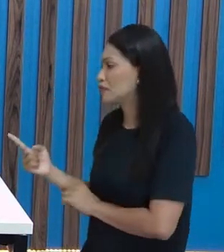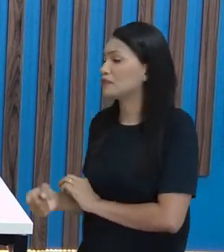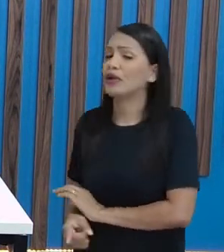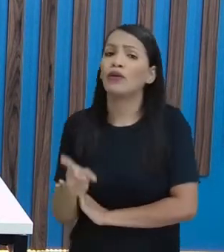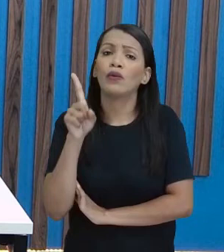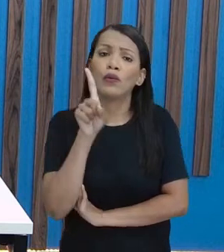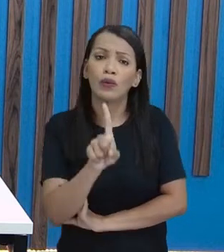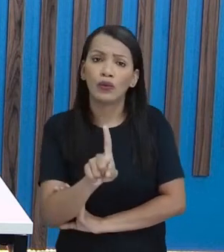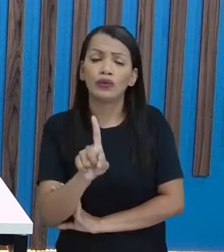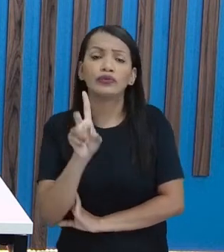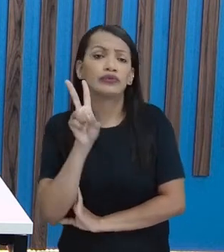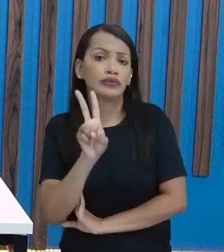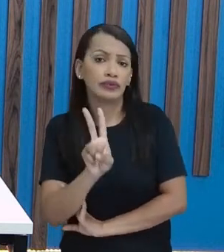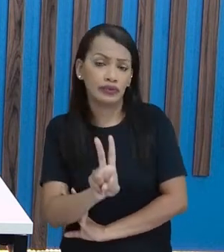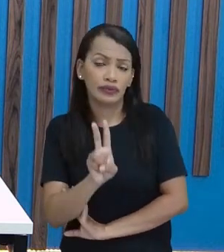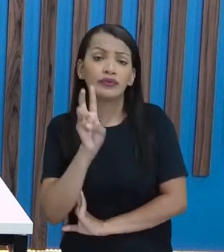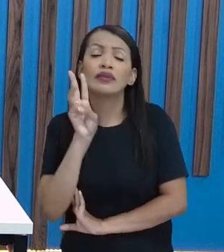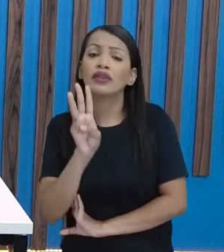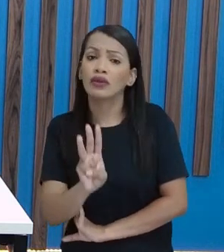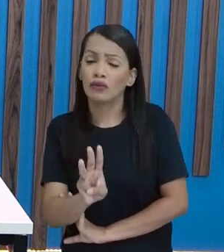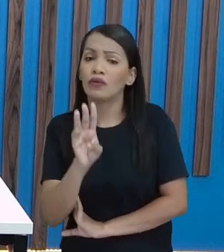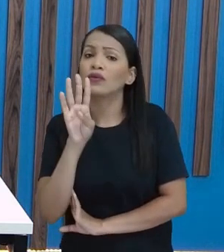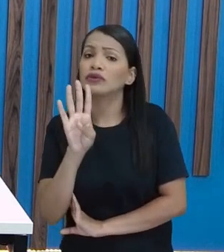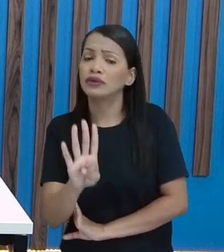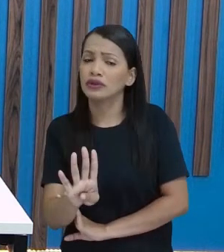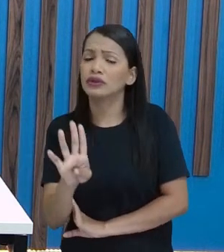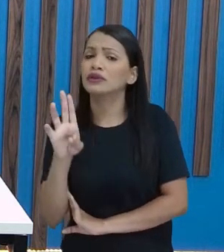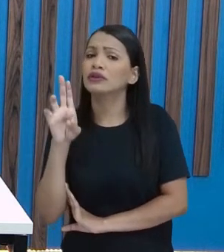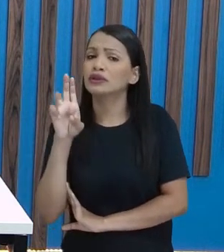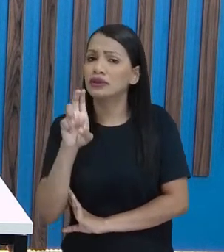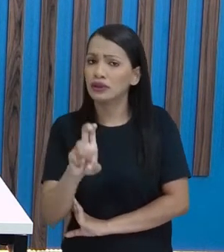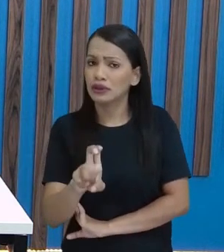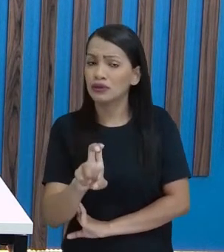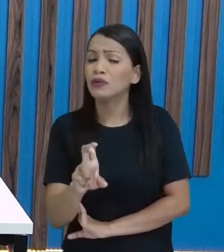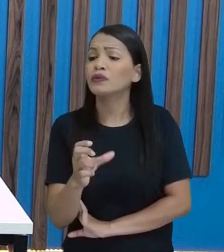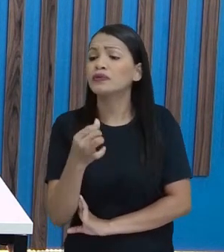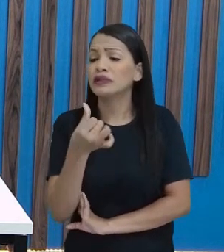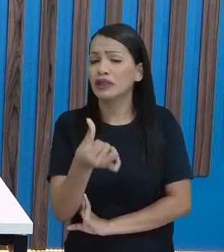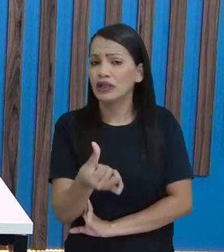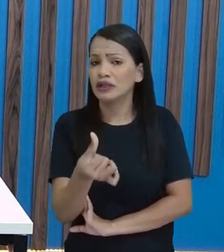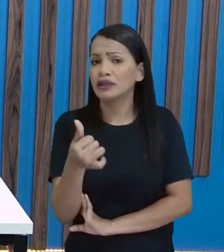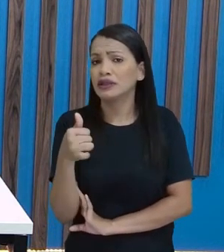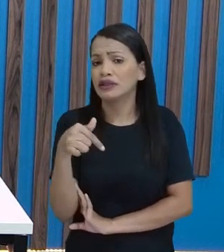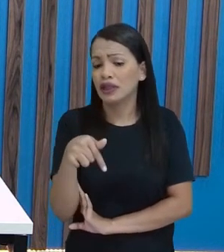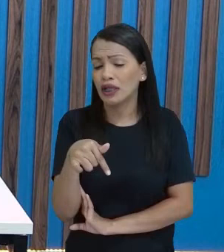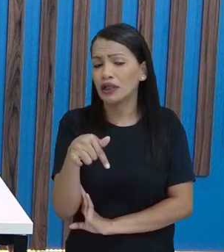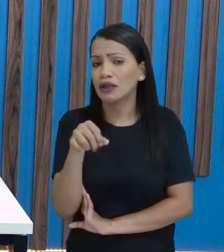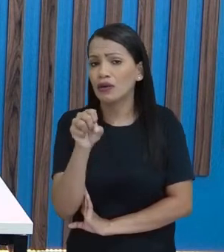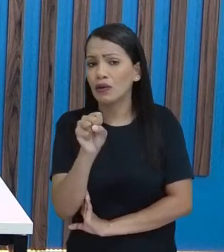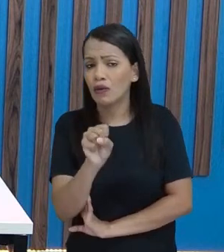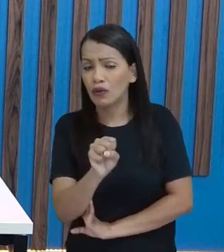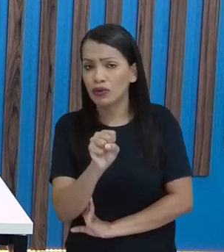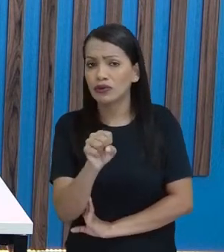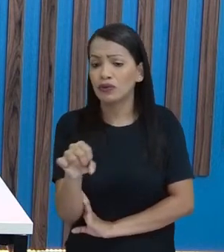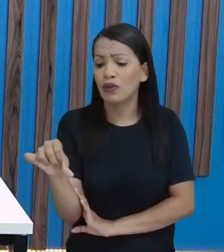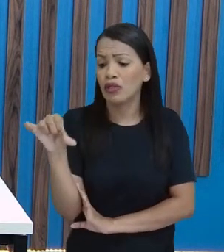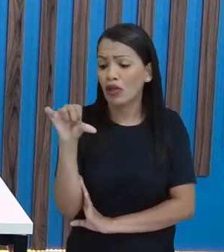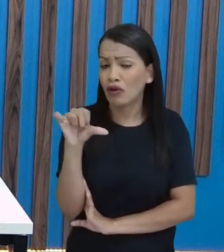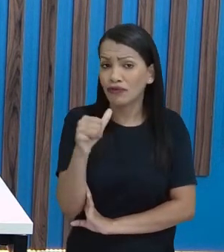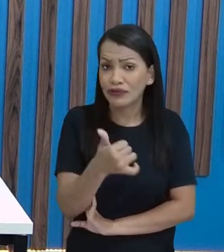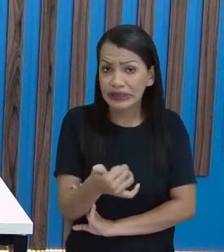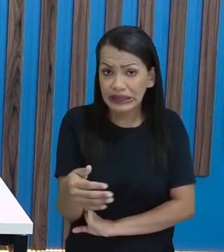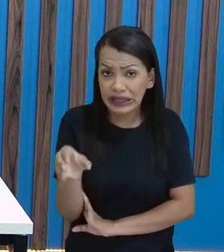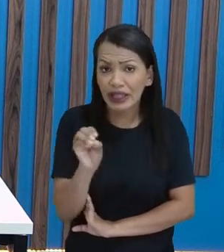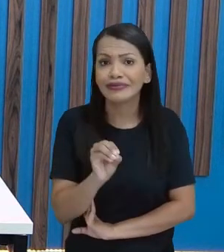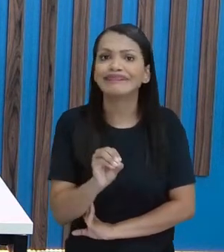1, 2, 3, 4, 5, 6, 7, 8,